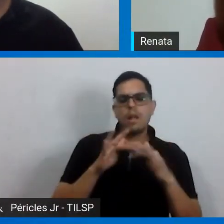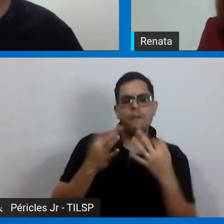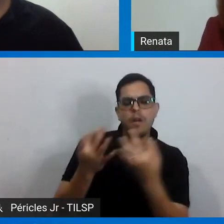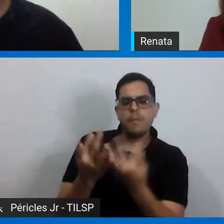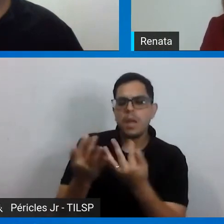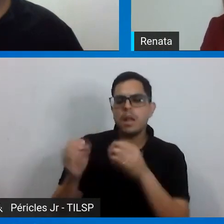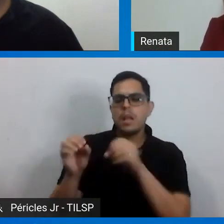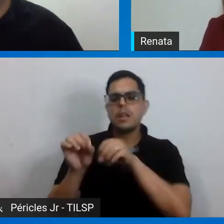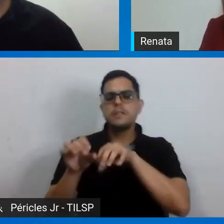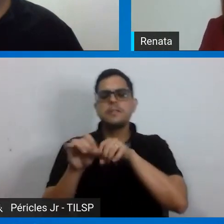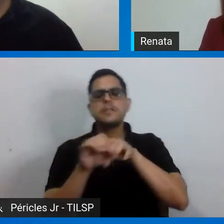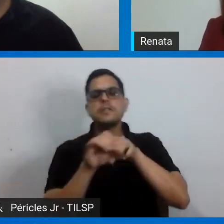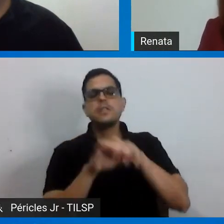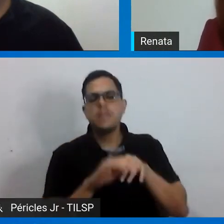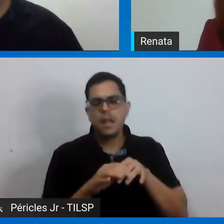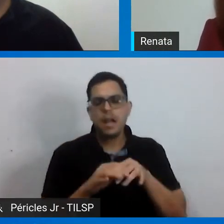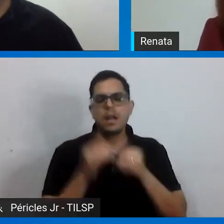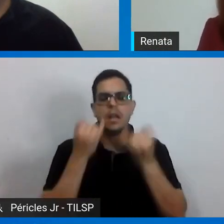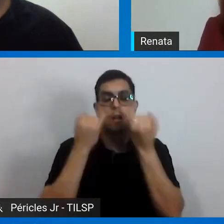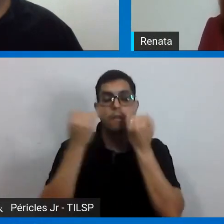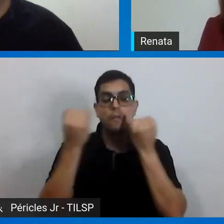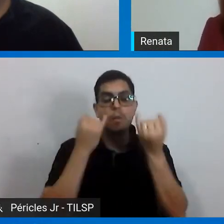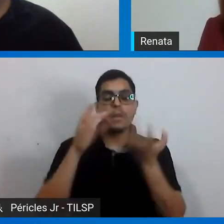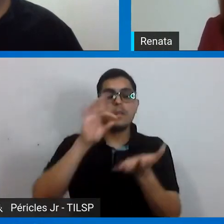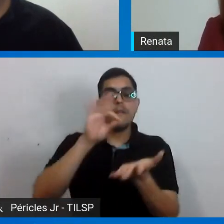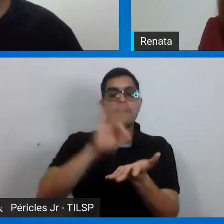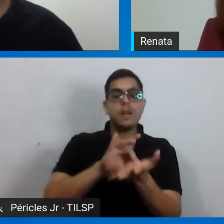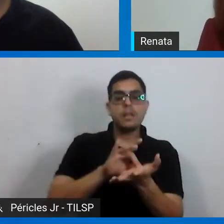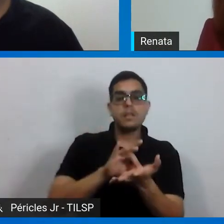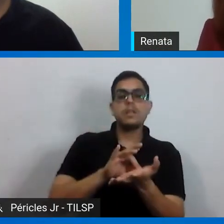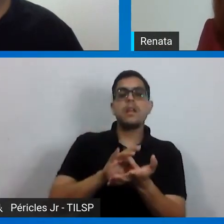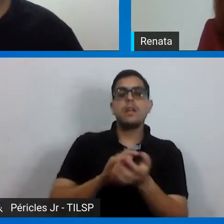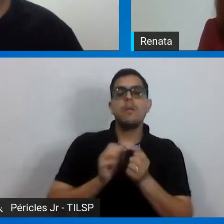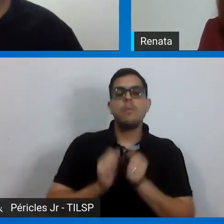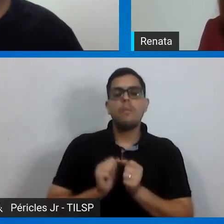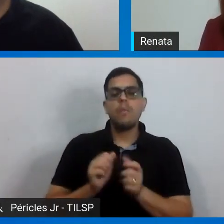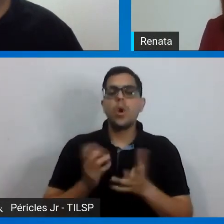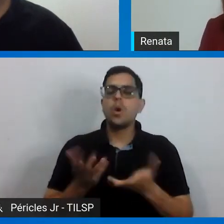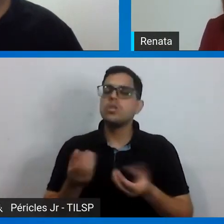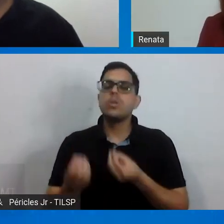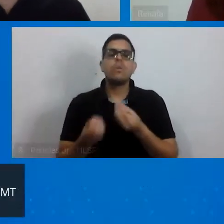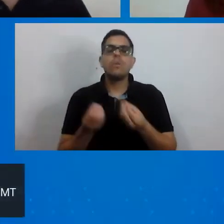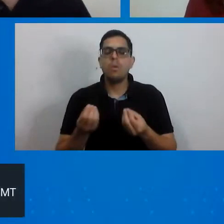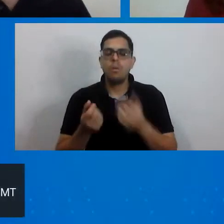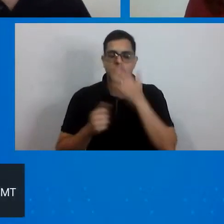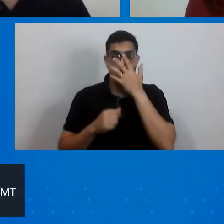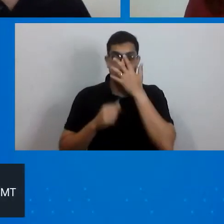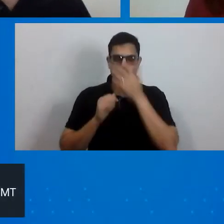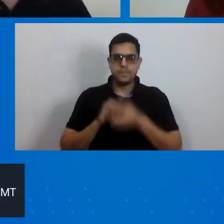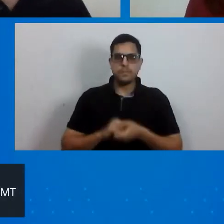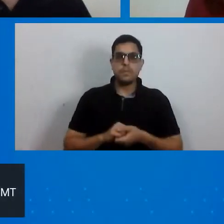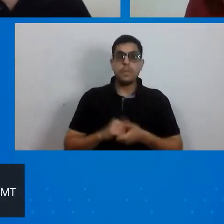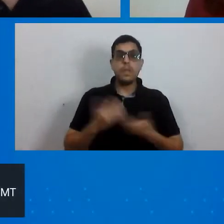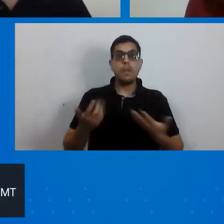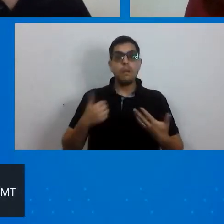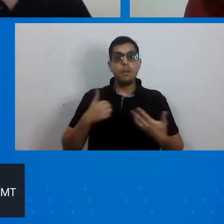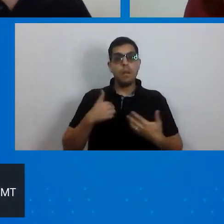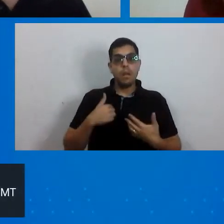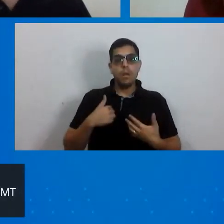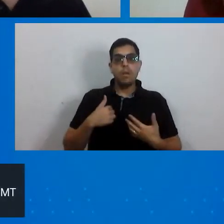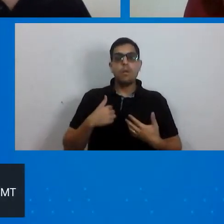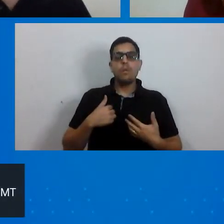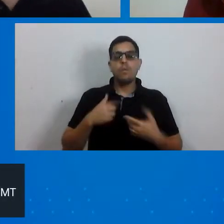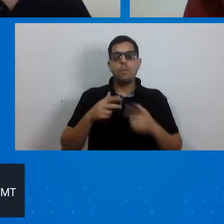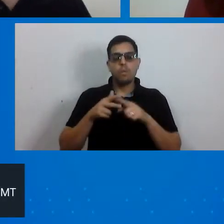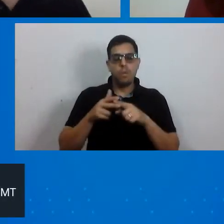todo esse trabalho de diálogo e reflexão eu procuro então a utilização de uma ferramenta chamada pérgula